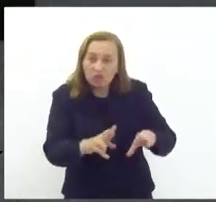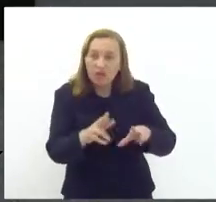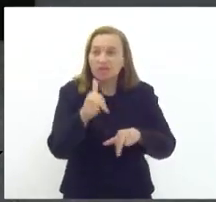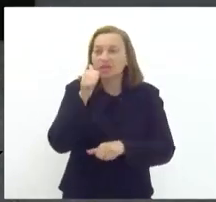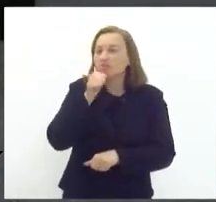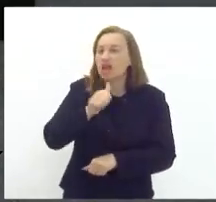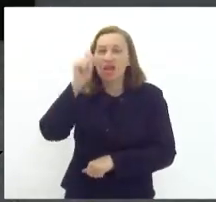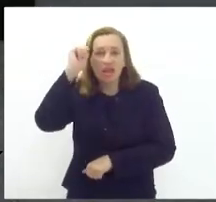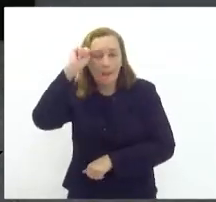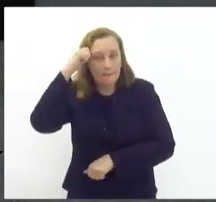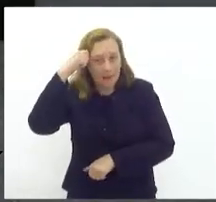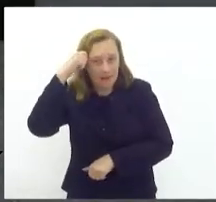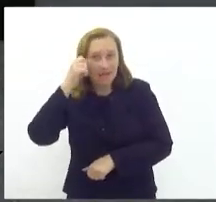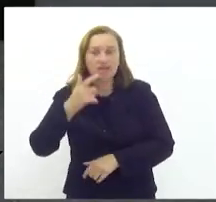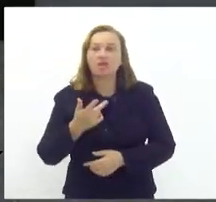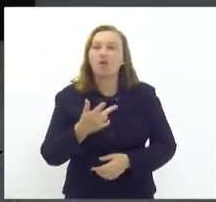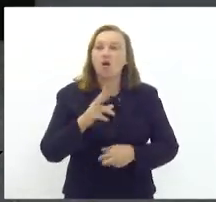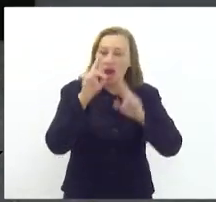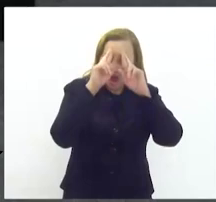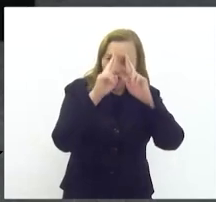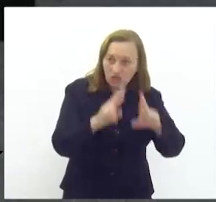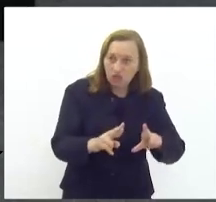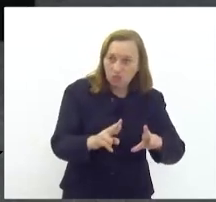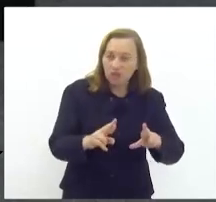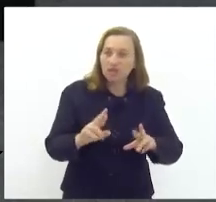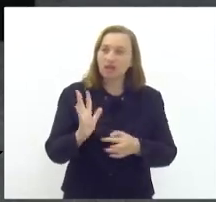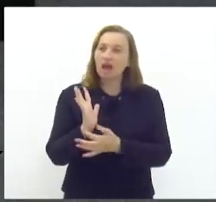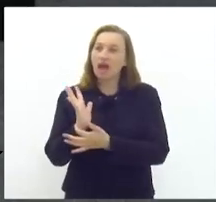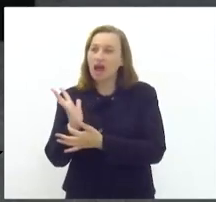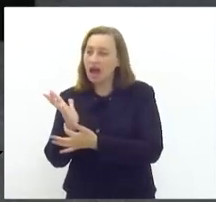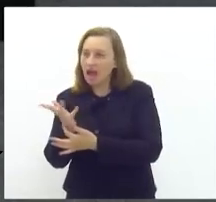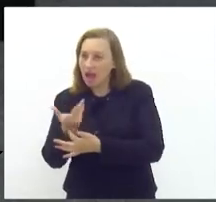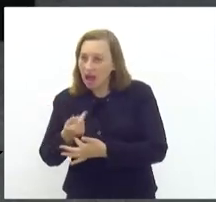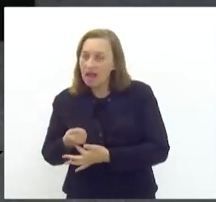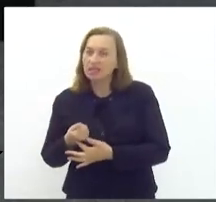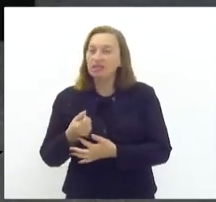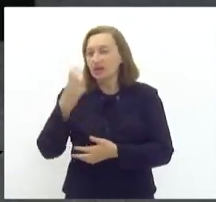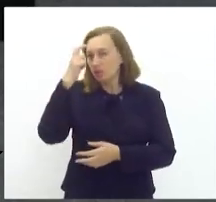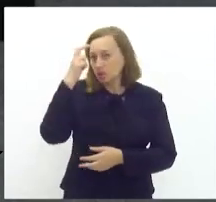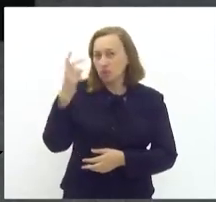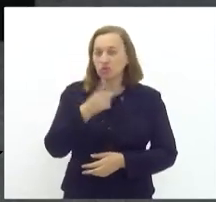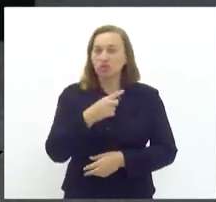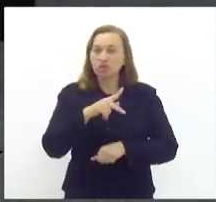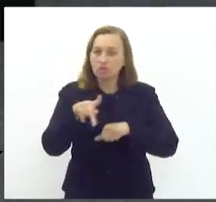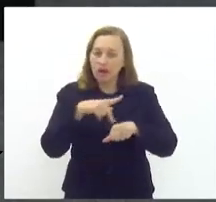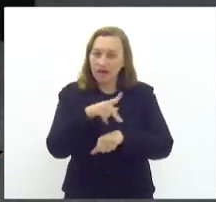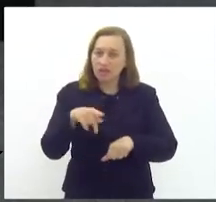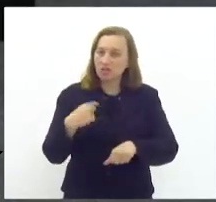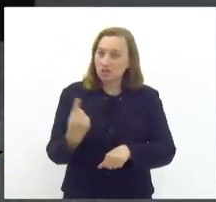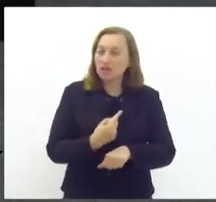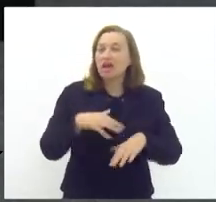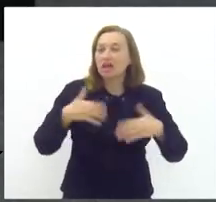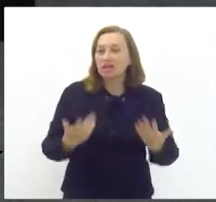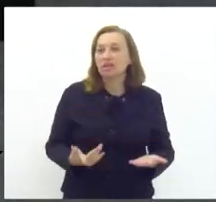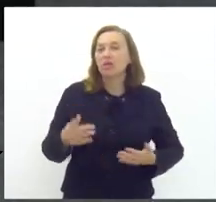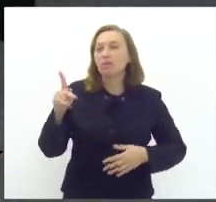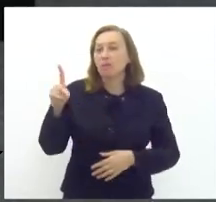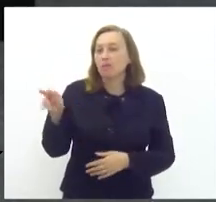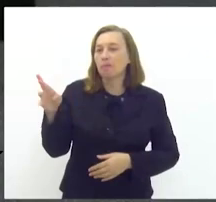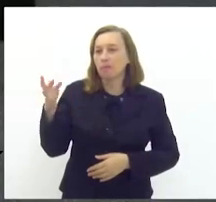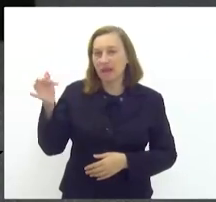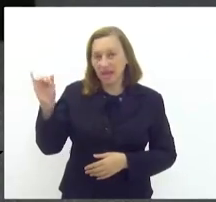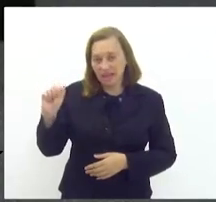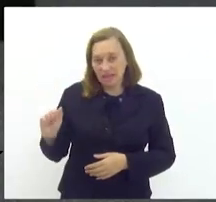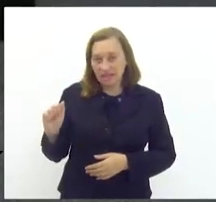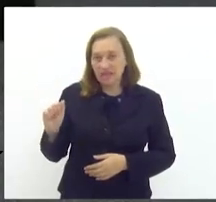mulheres pretas ao respeito a classe artística a cultura do nosso país então Preta Gil Merece sim